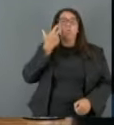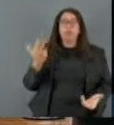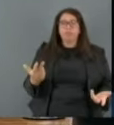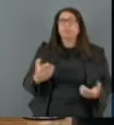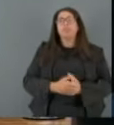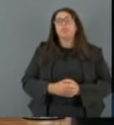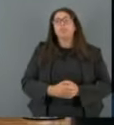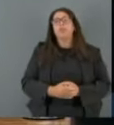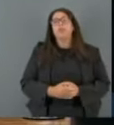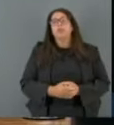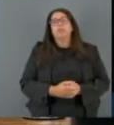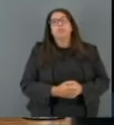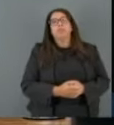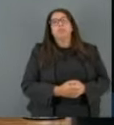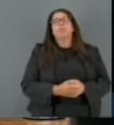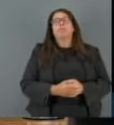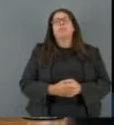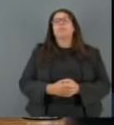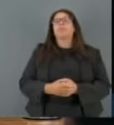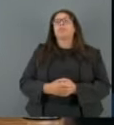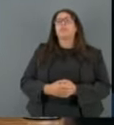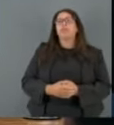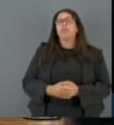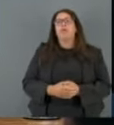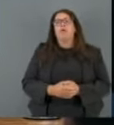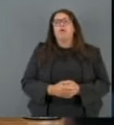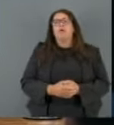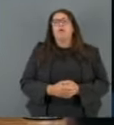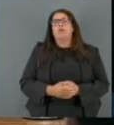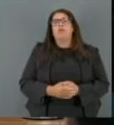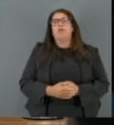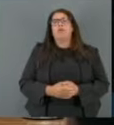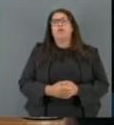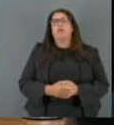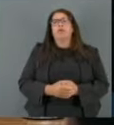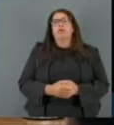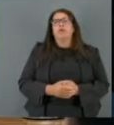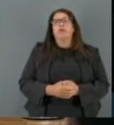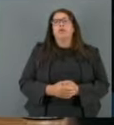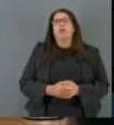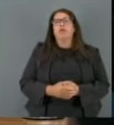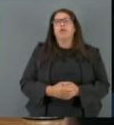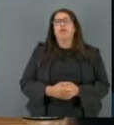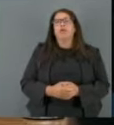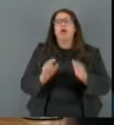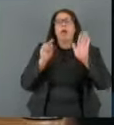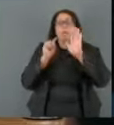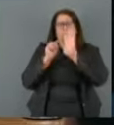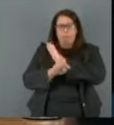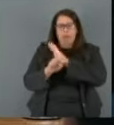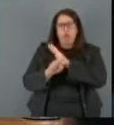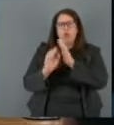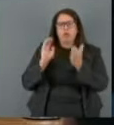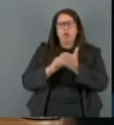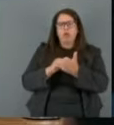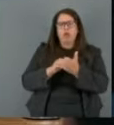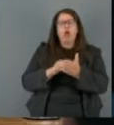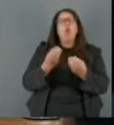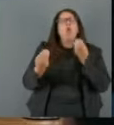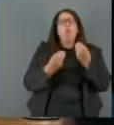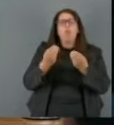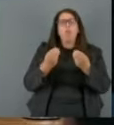reintegrados à sociedade. Eu tenho uma última pergunta da senadora Margarete, mas estou disposto aí a avançarmos. A insegurança,